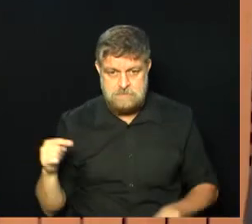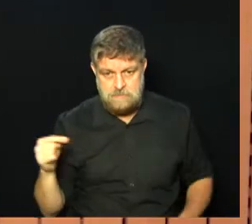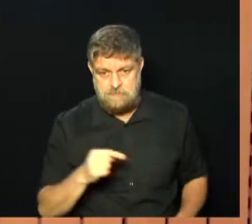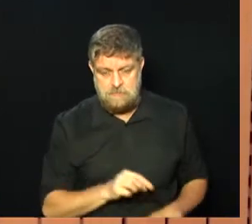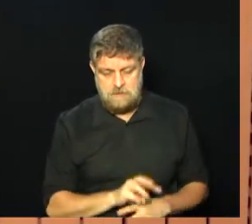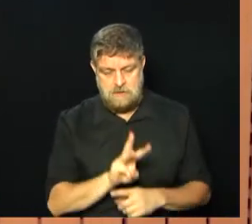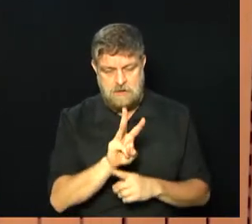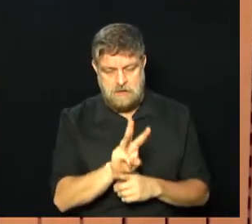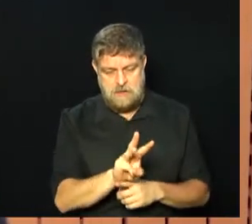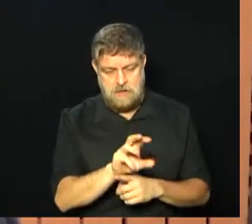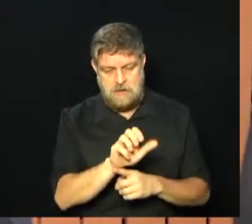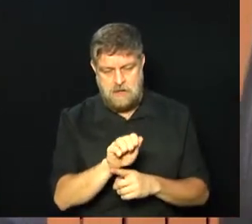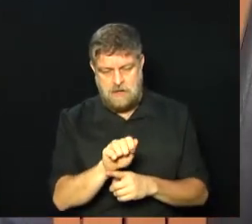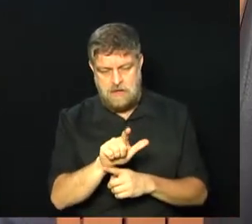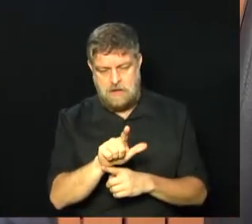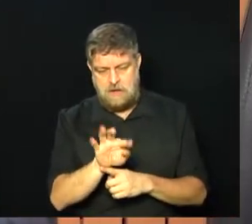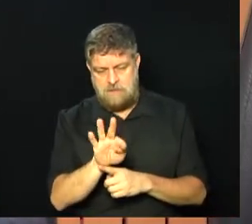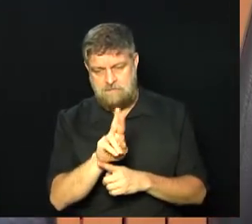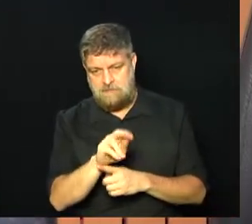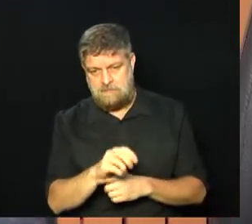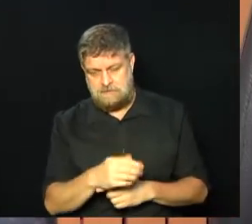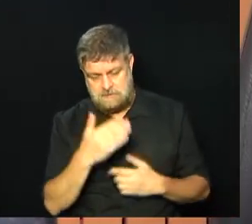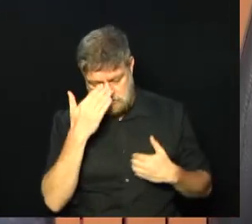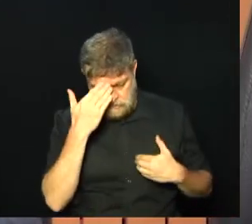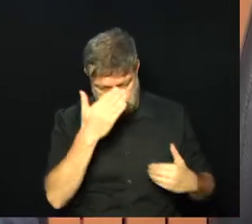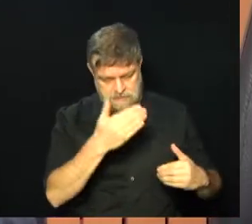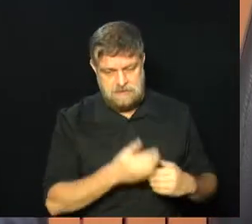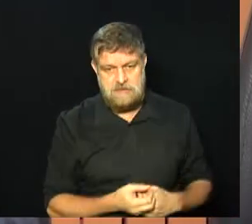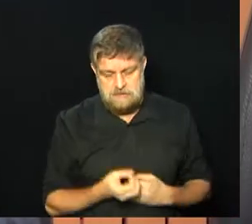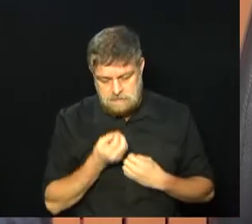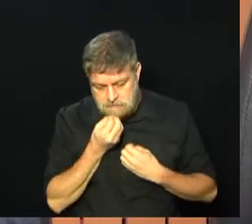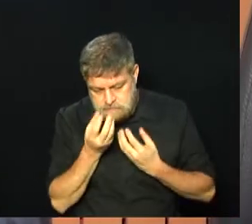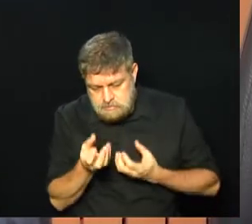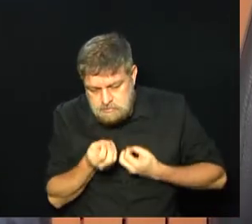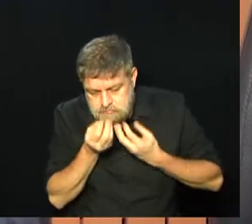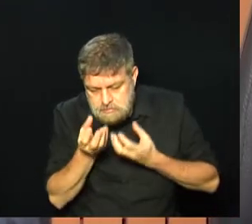Walter Santana, obrigado pelo depoimento,